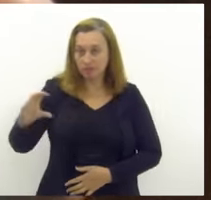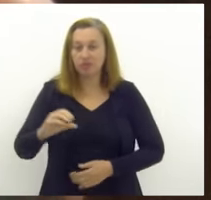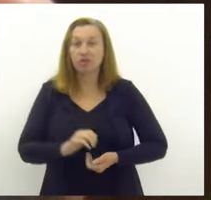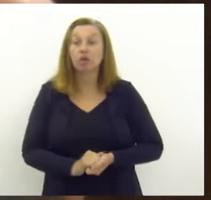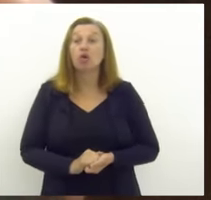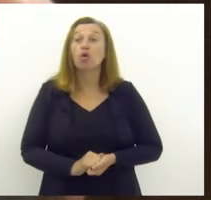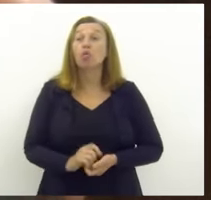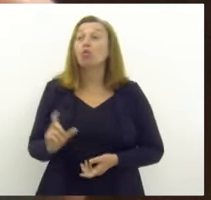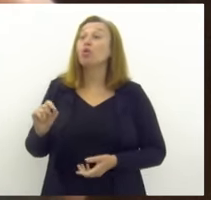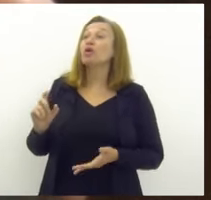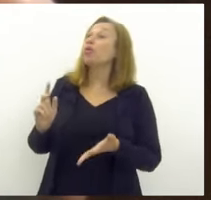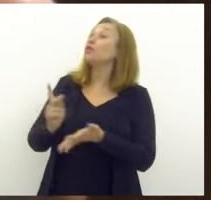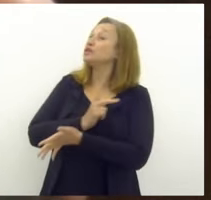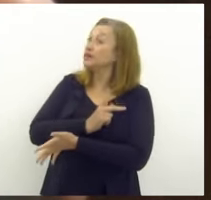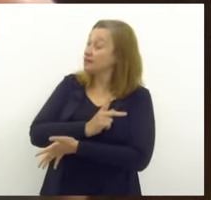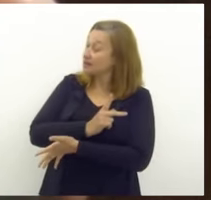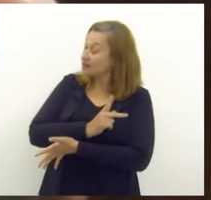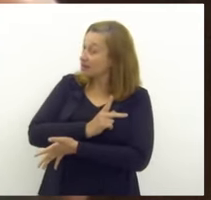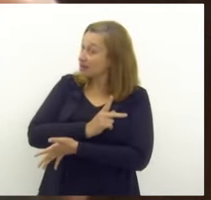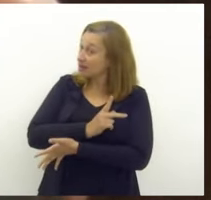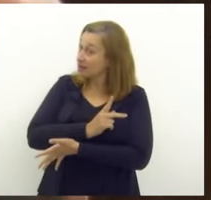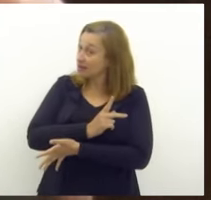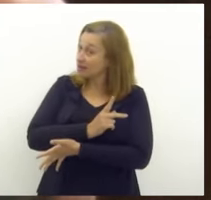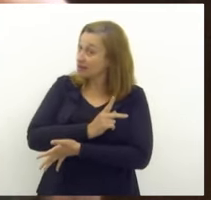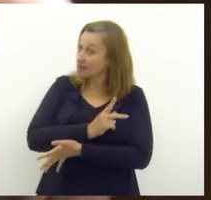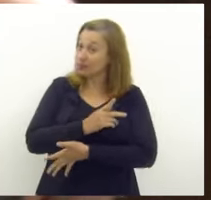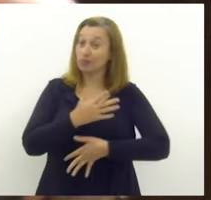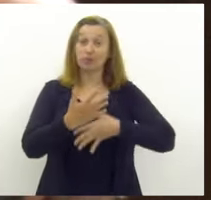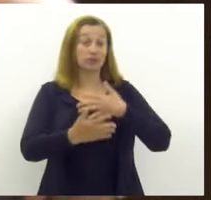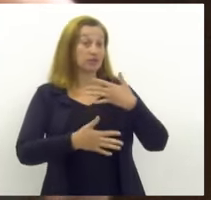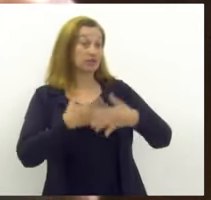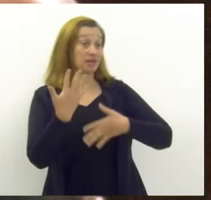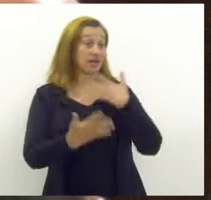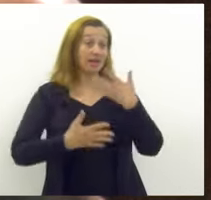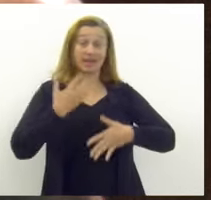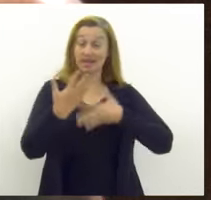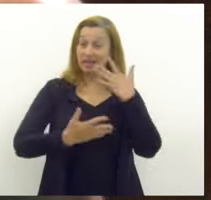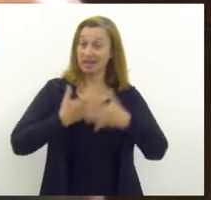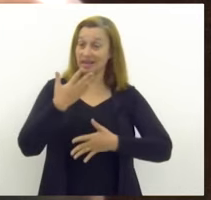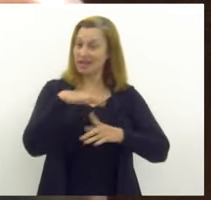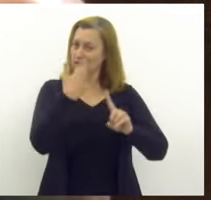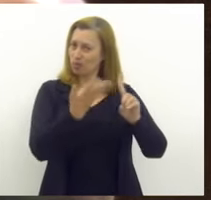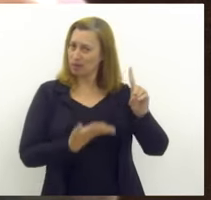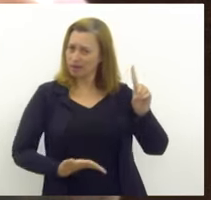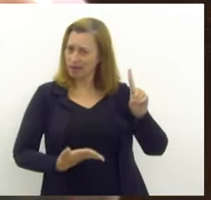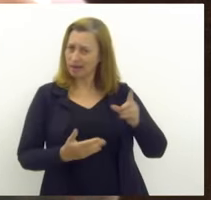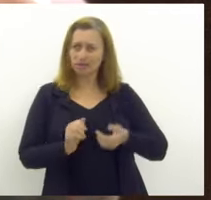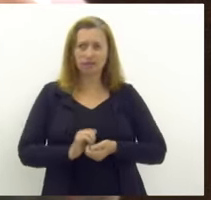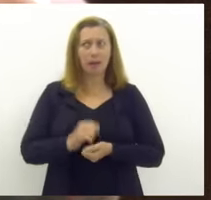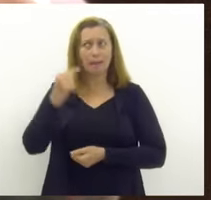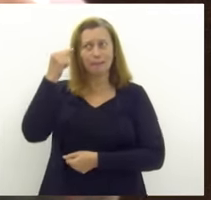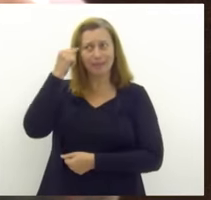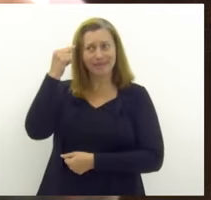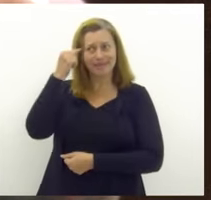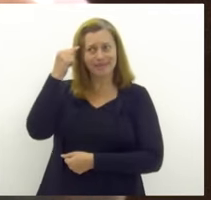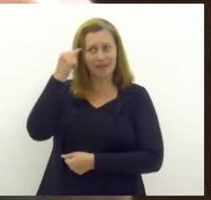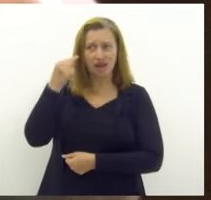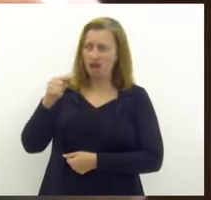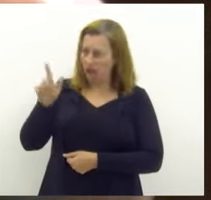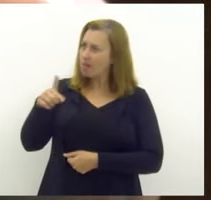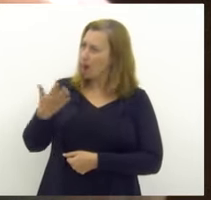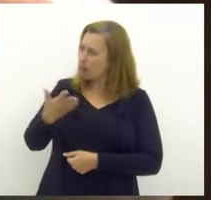esse coração transbordando de alegria a fazer homenagem refletiu